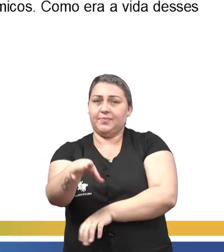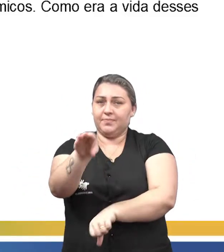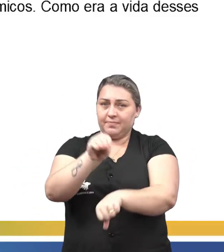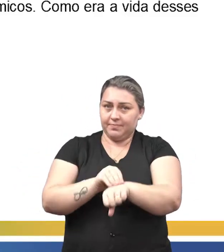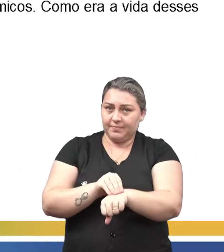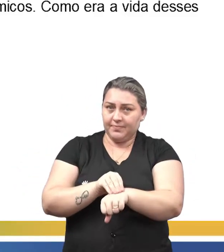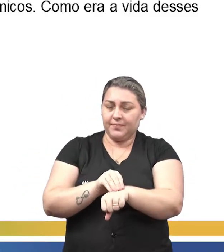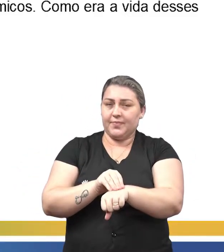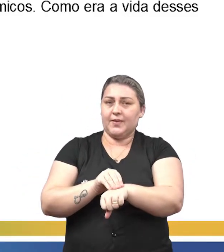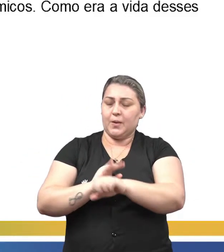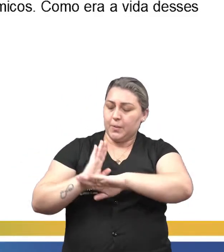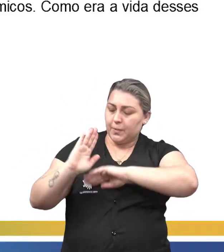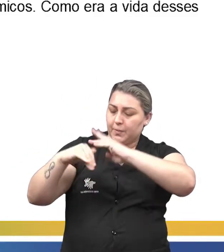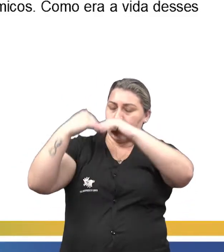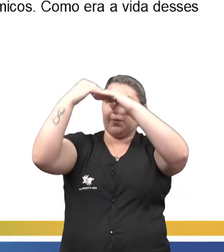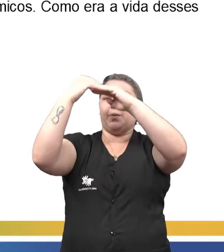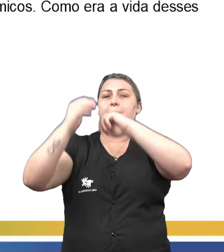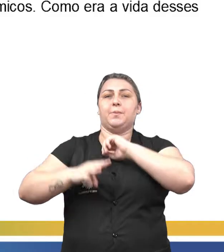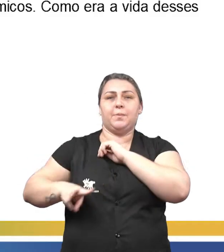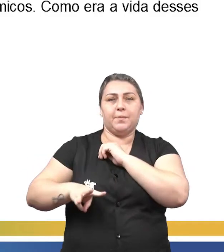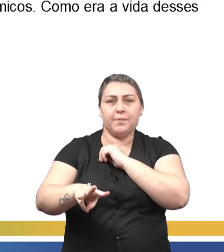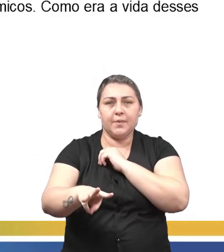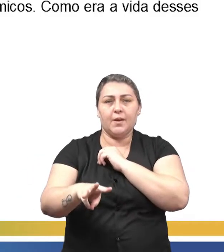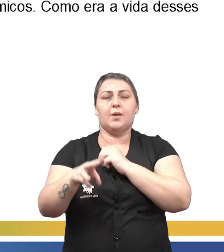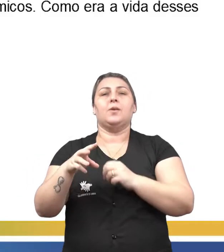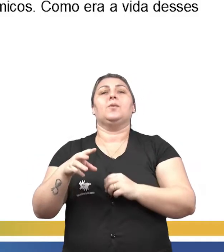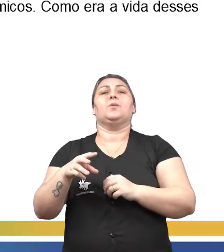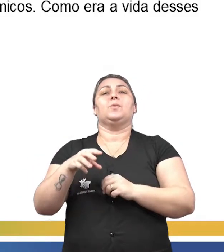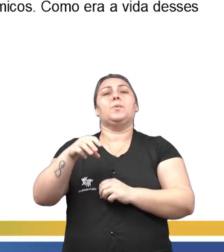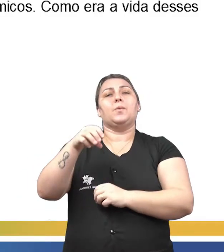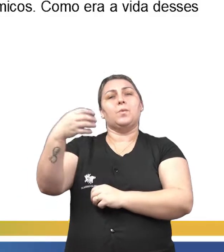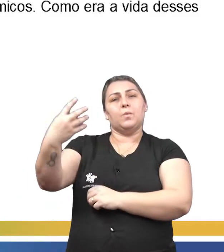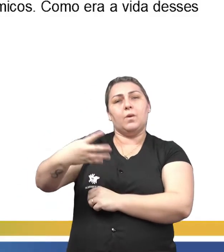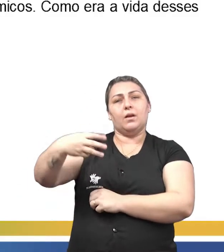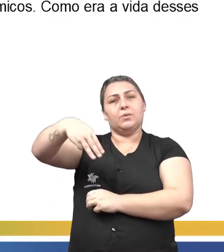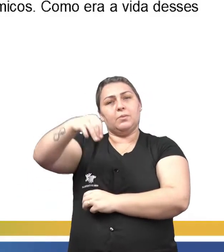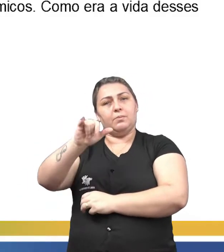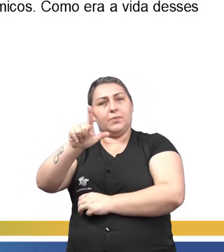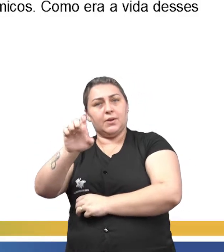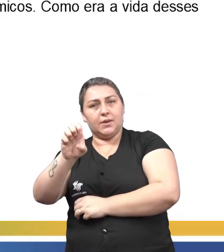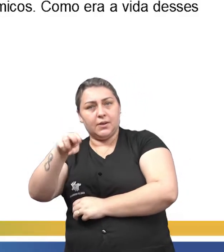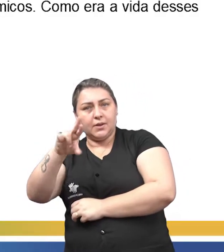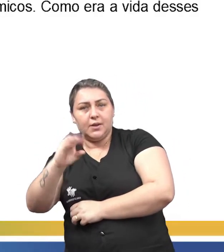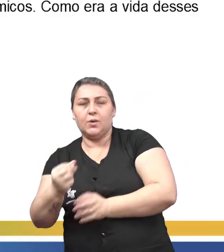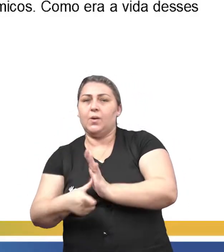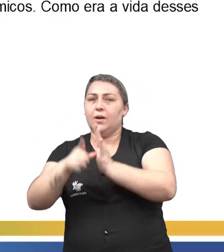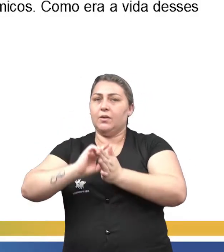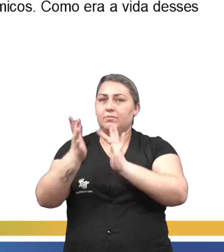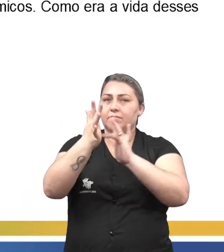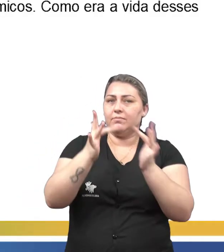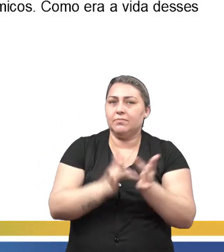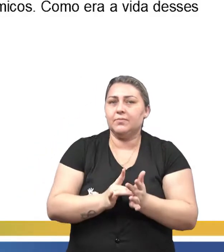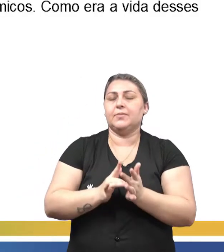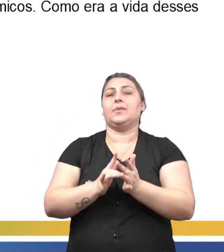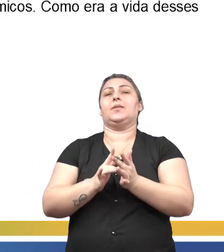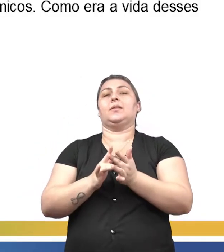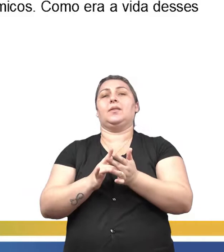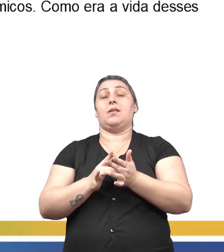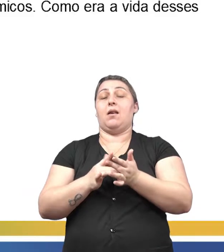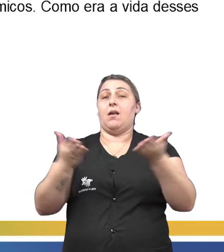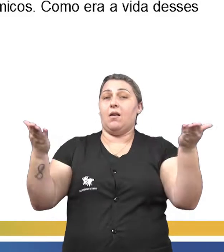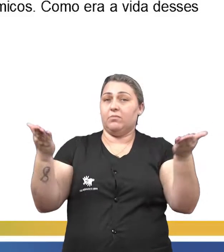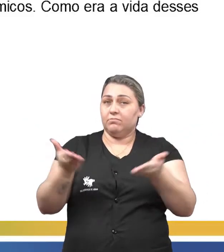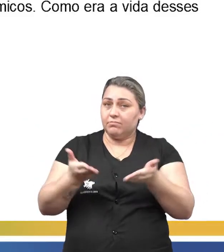conhecimento desenvolveram-se na Mesopotâmia por volta do 4º milênio antes de Cristo. Atualmente, a maior